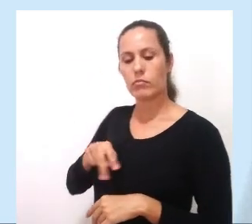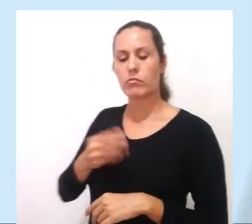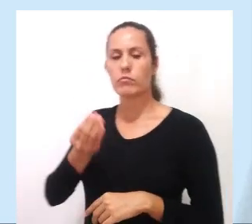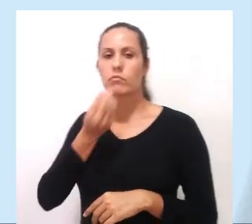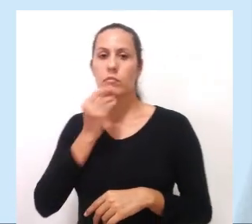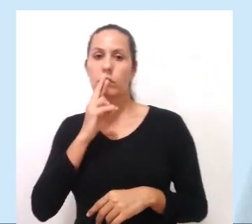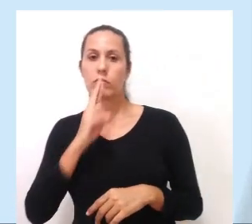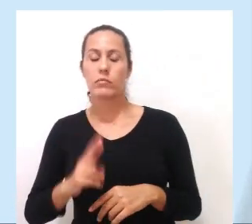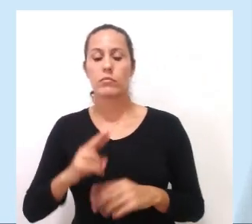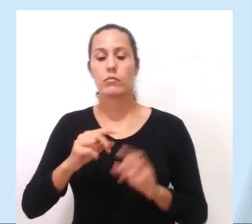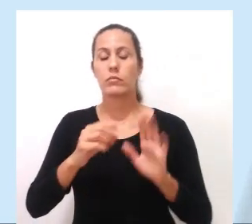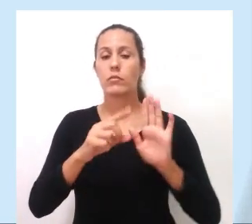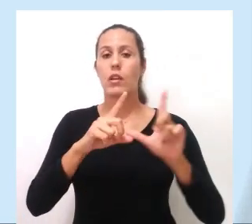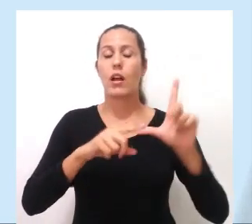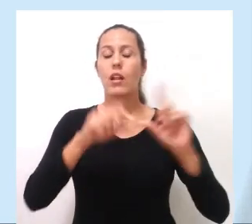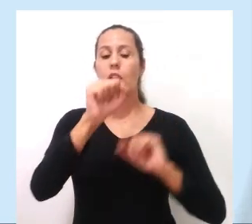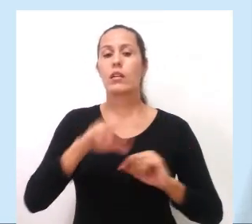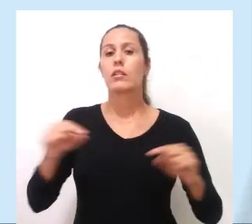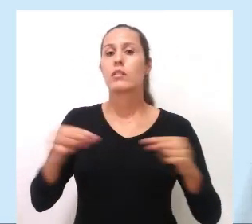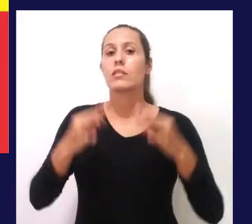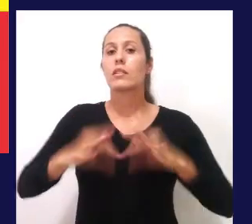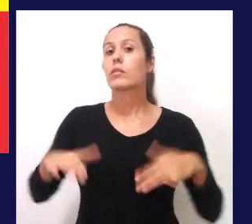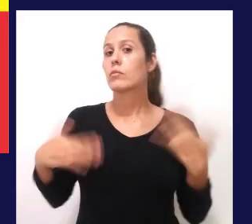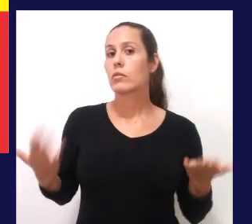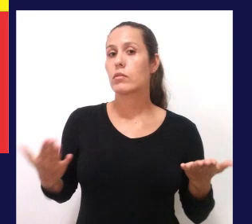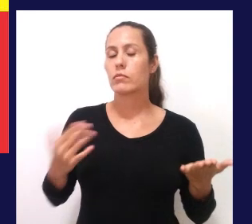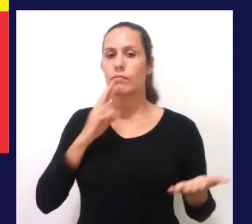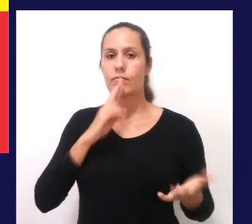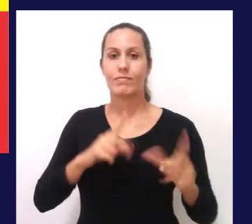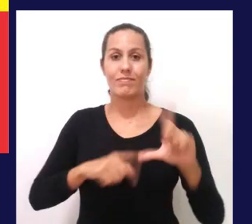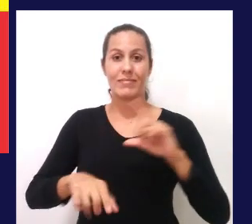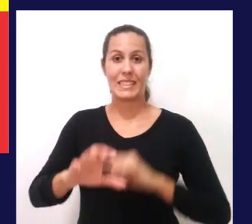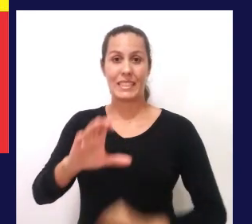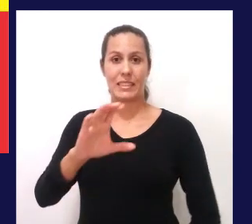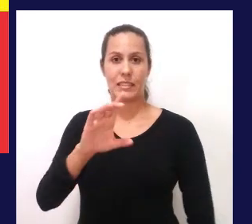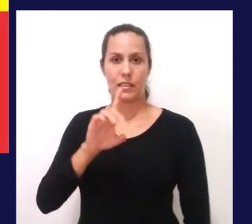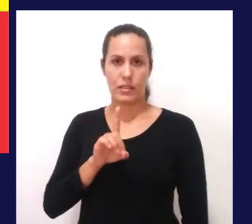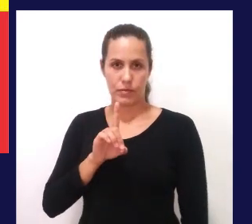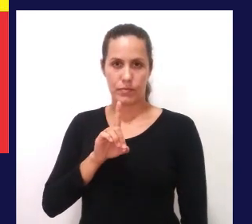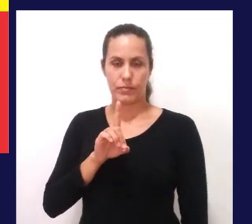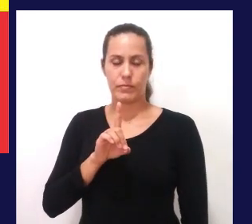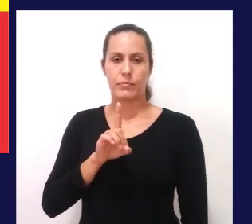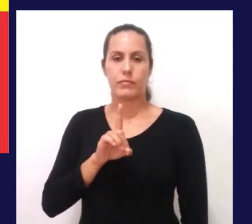vamos responder qual é a alternativa correta. A alternativa correta